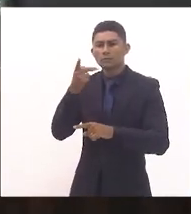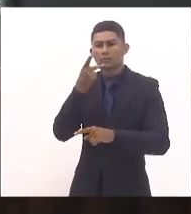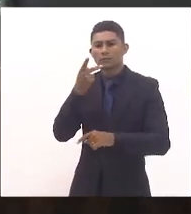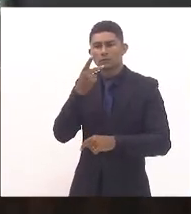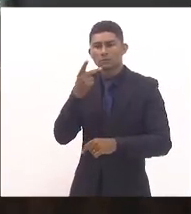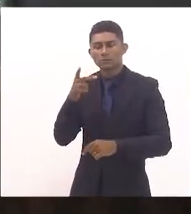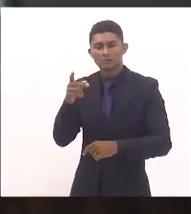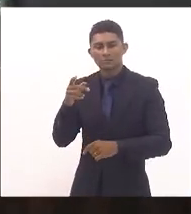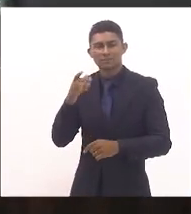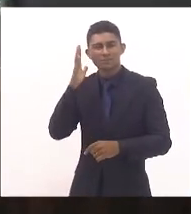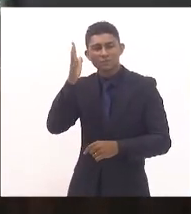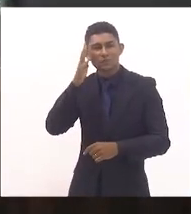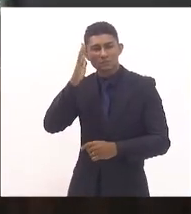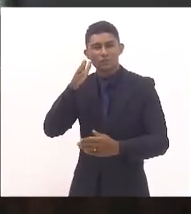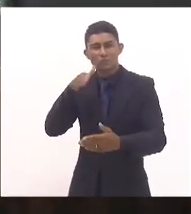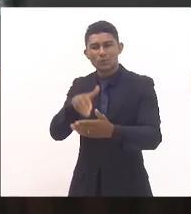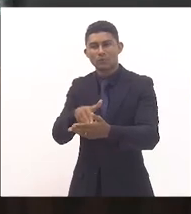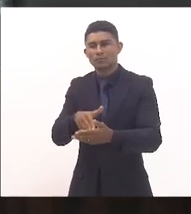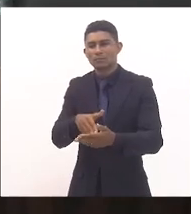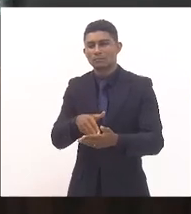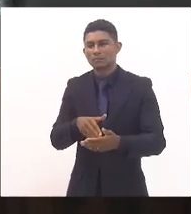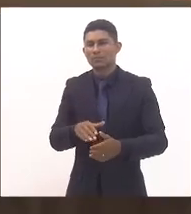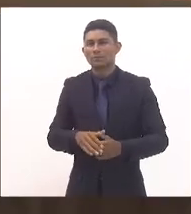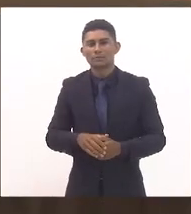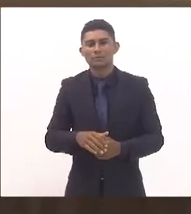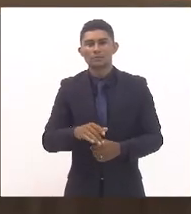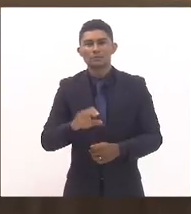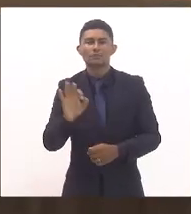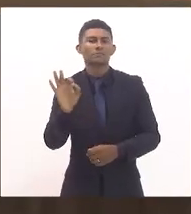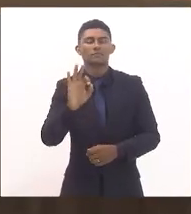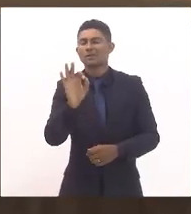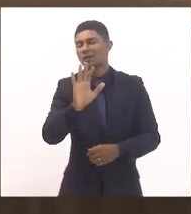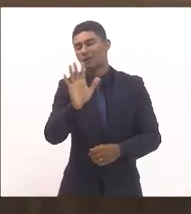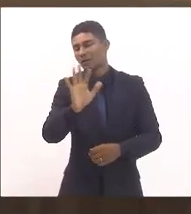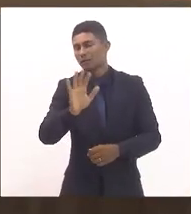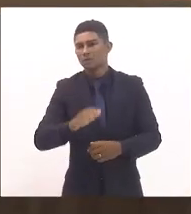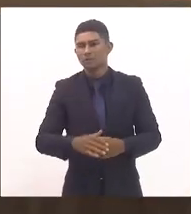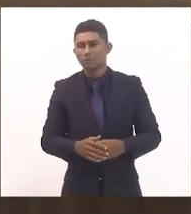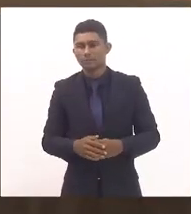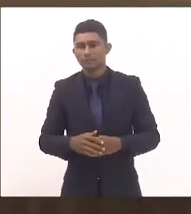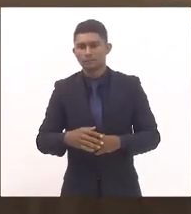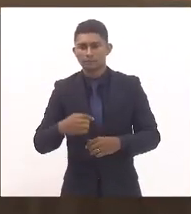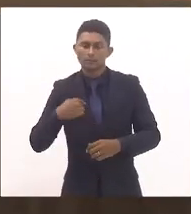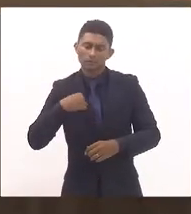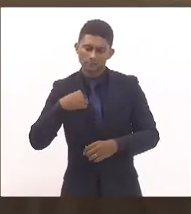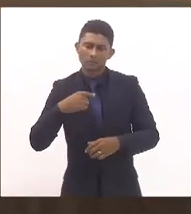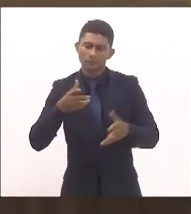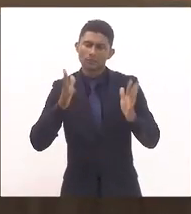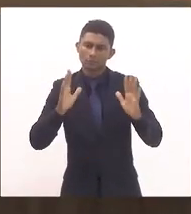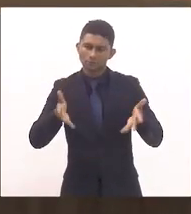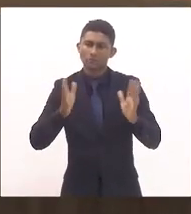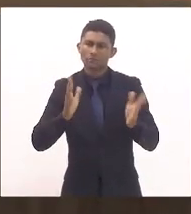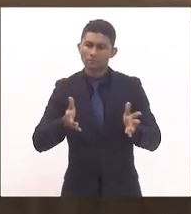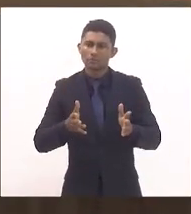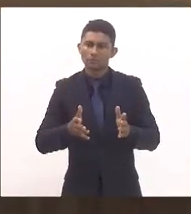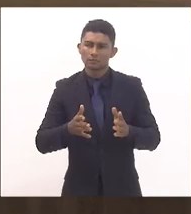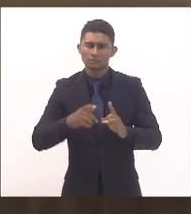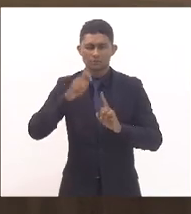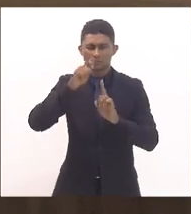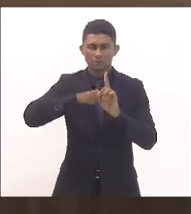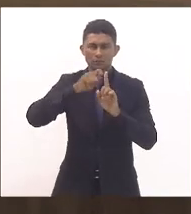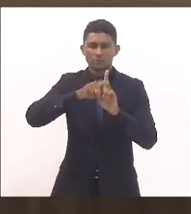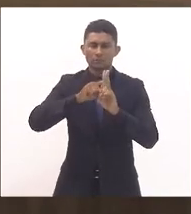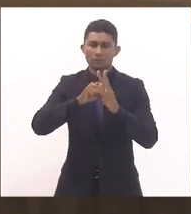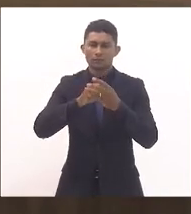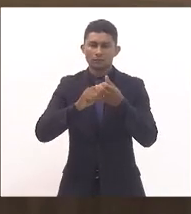pelo último discurso aqui do nosso amigo Alexandre. Eu tenho pelo menos mais 6 meses